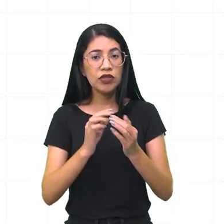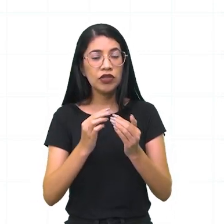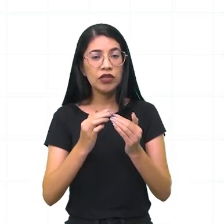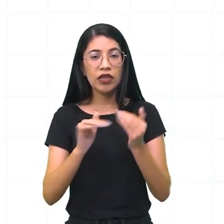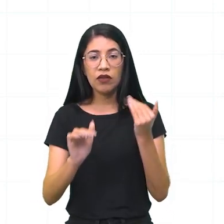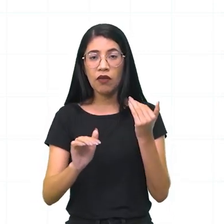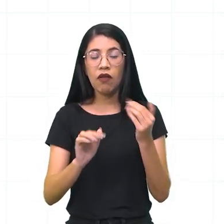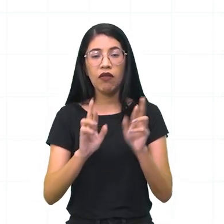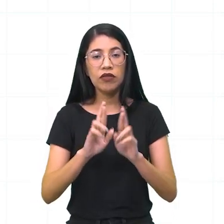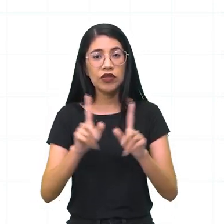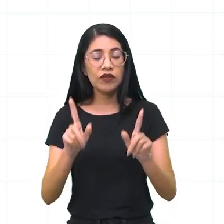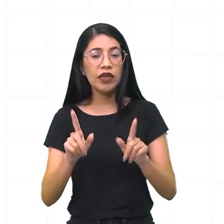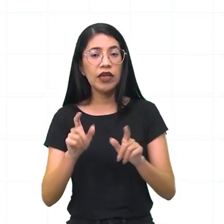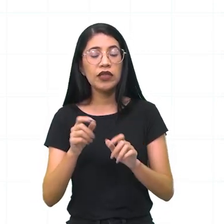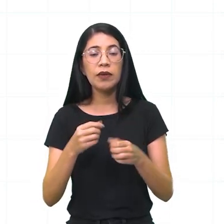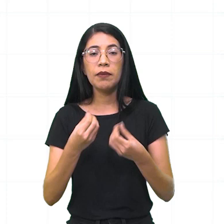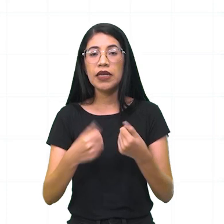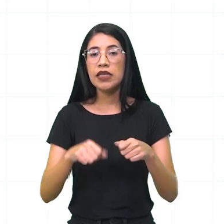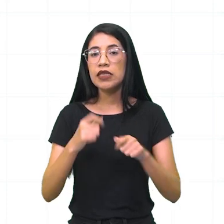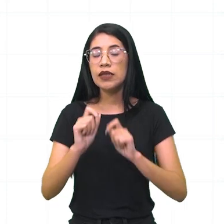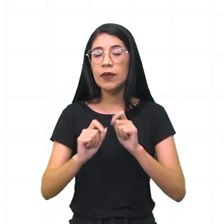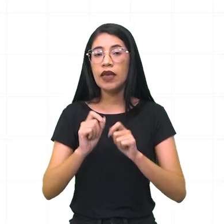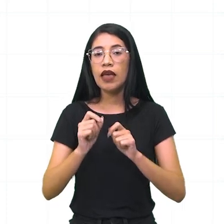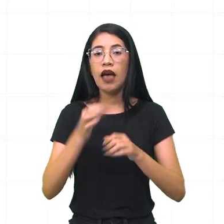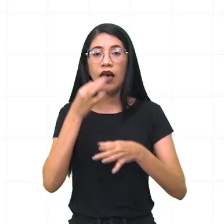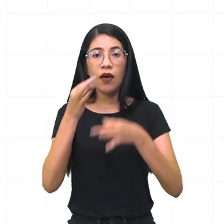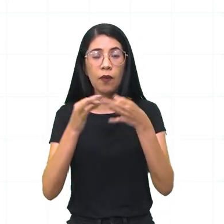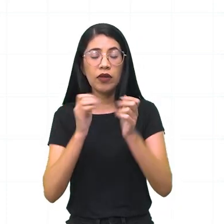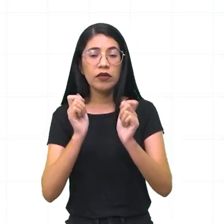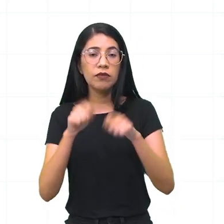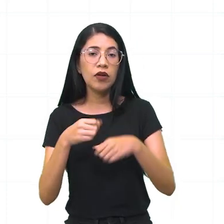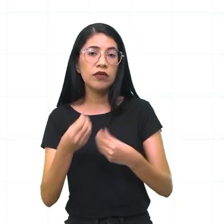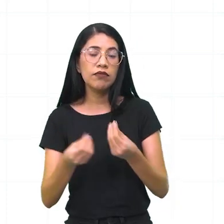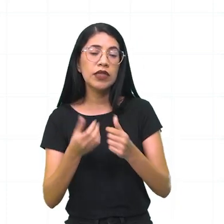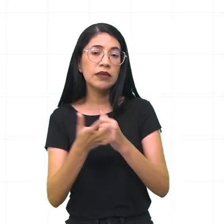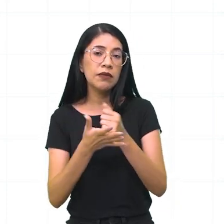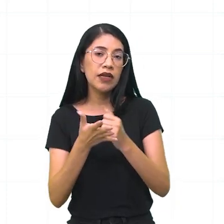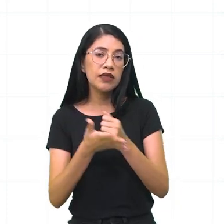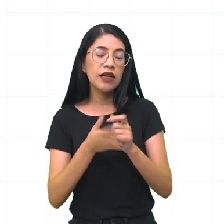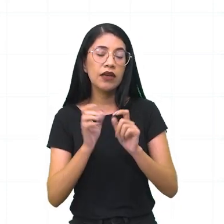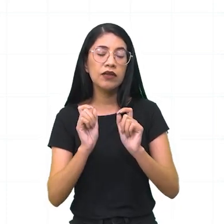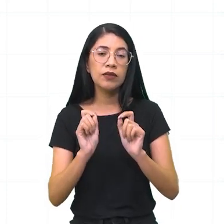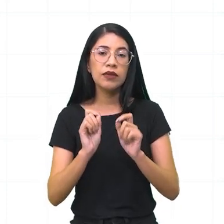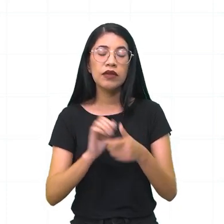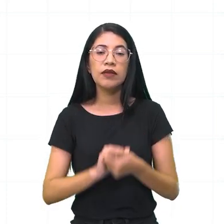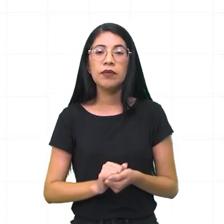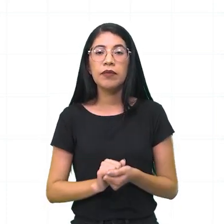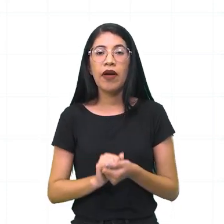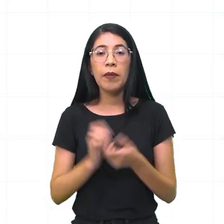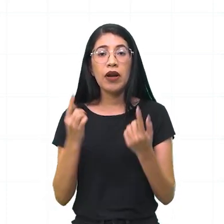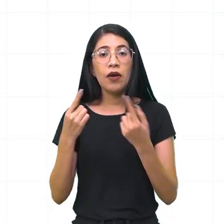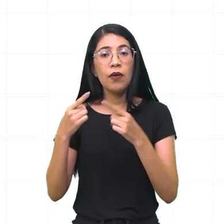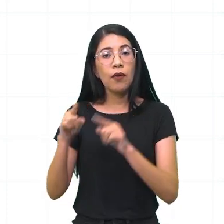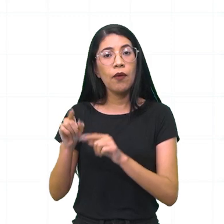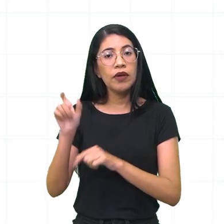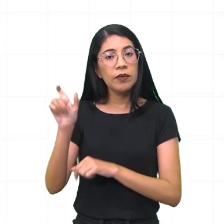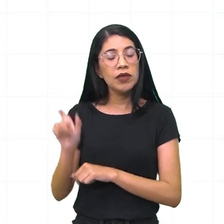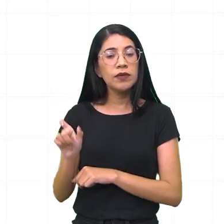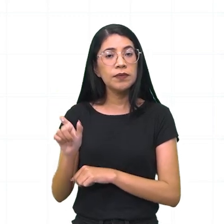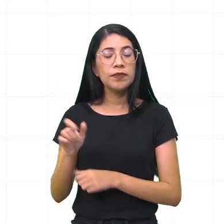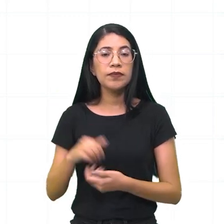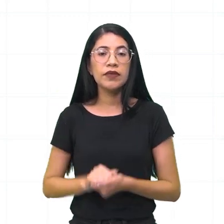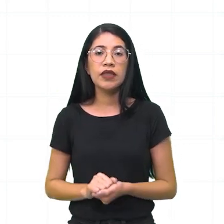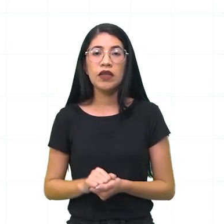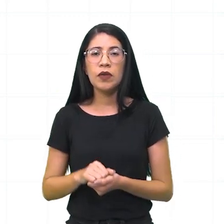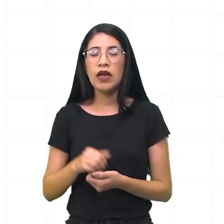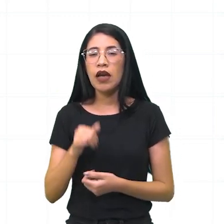sua, procure argumentos que podem ser levantados para contestar o raciocínio do outro. Ou seja,